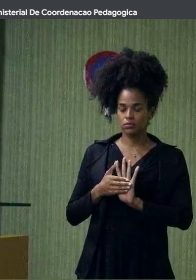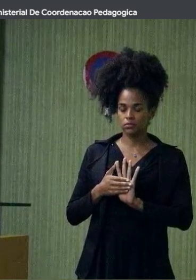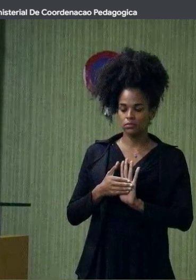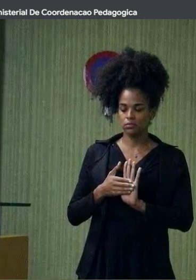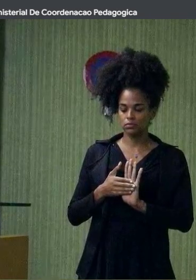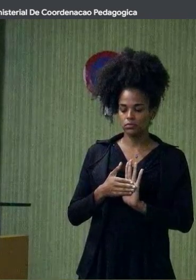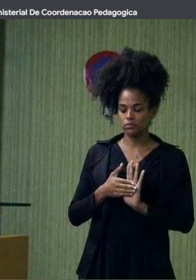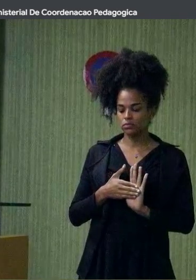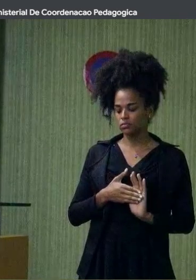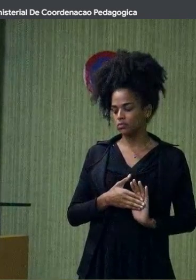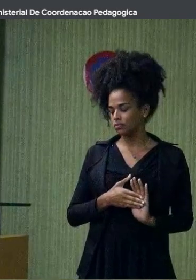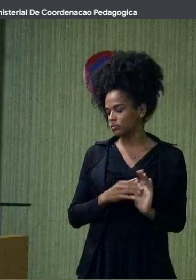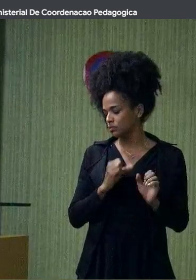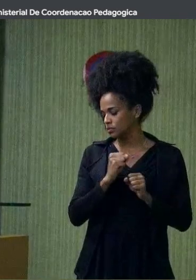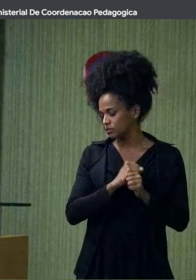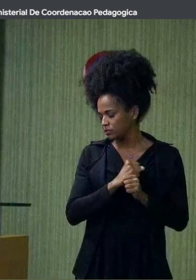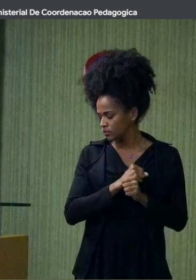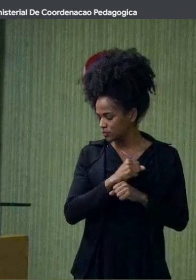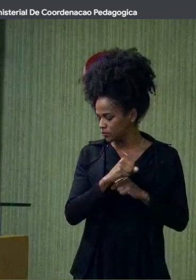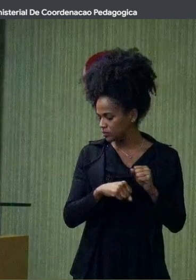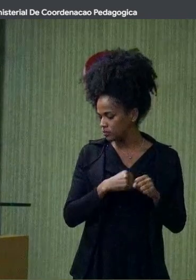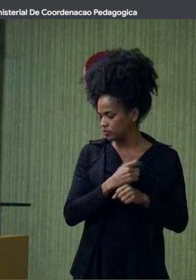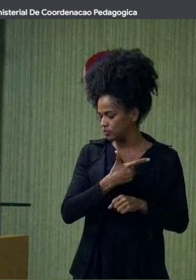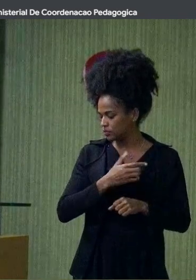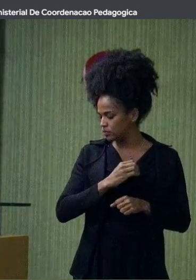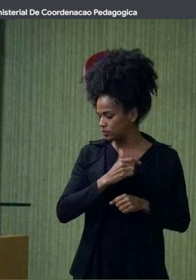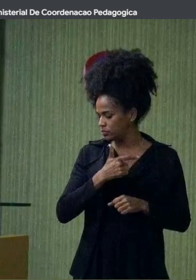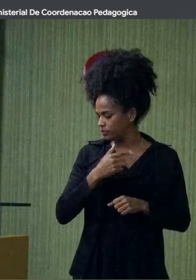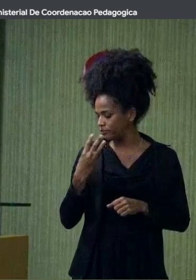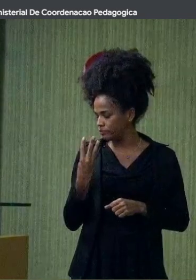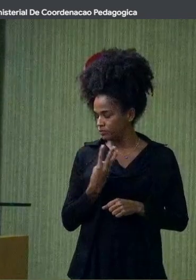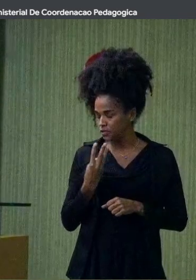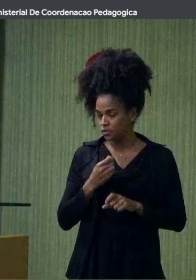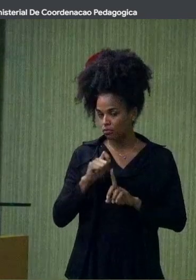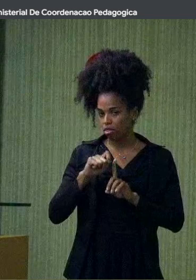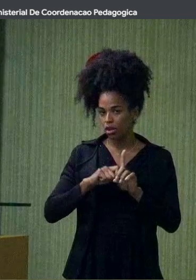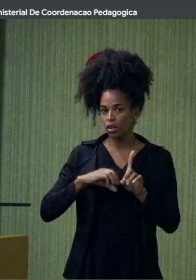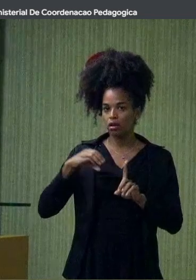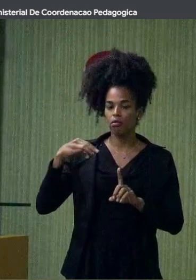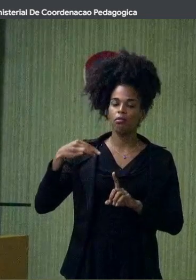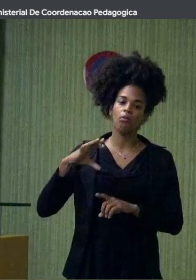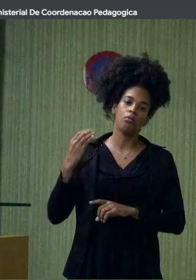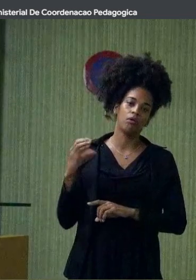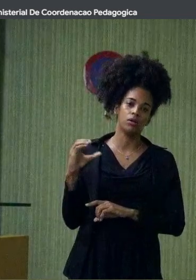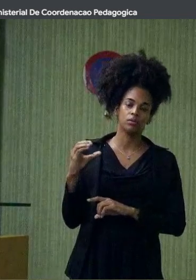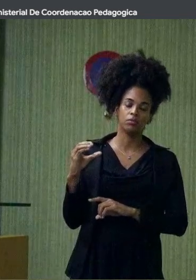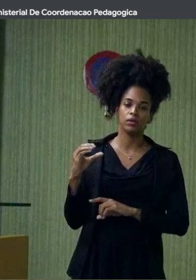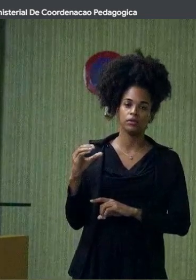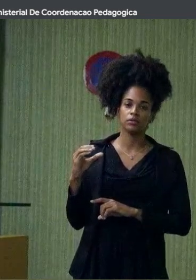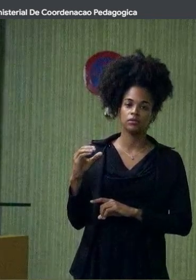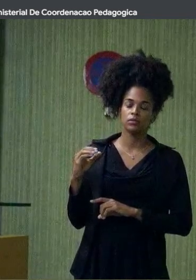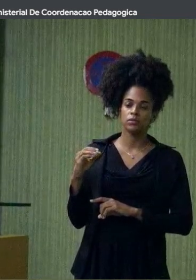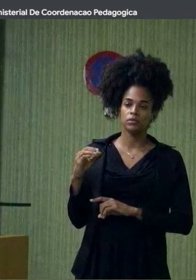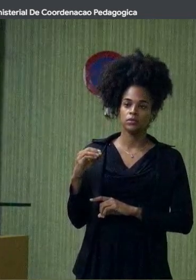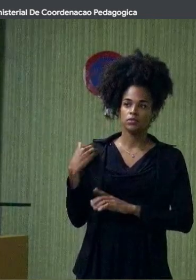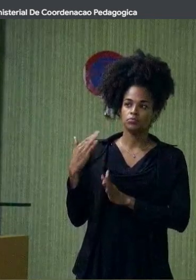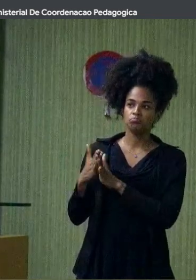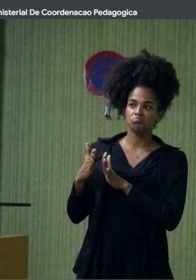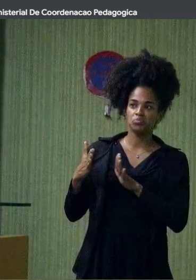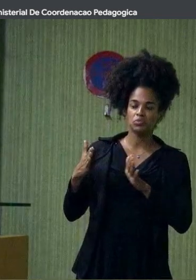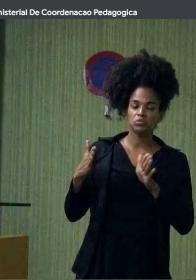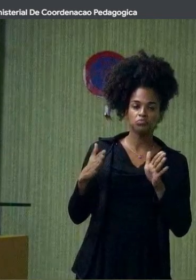do ano de 2023 ali no já no mês de março né Eh e durou todo o ano de